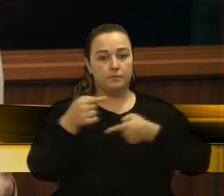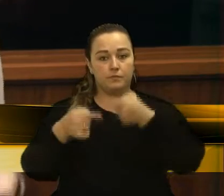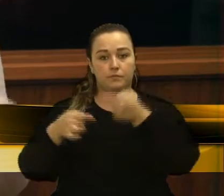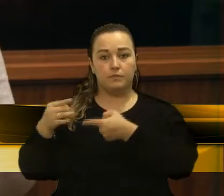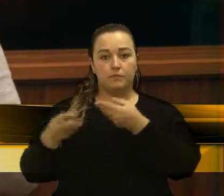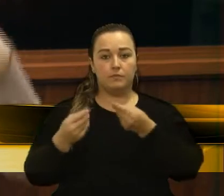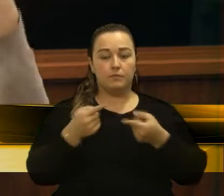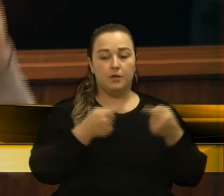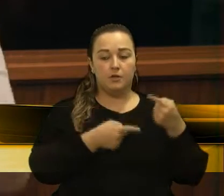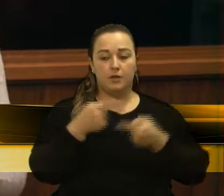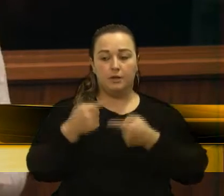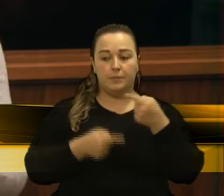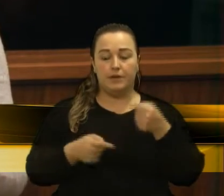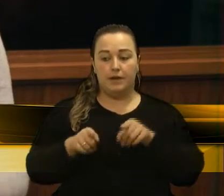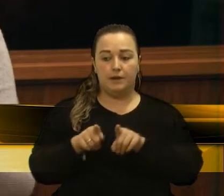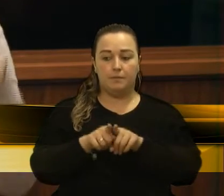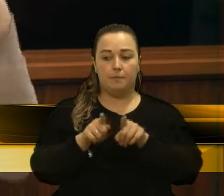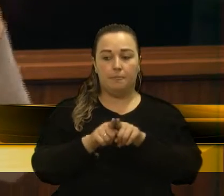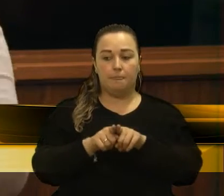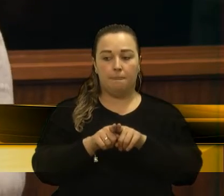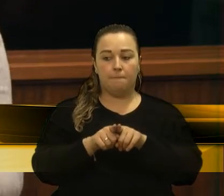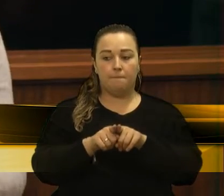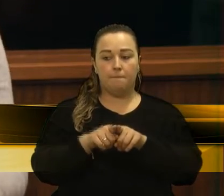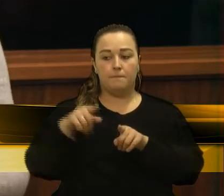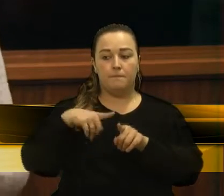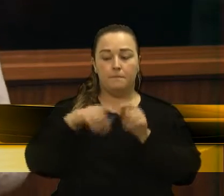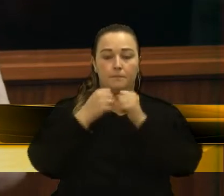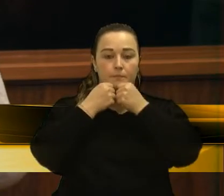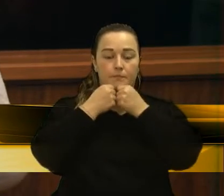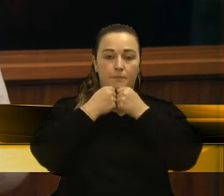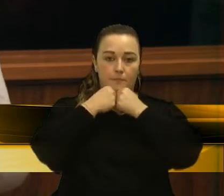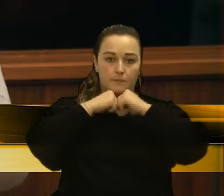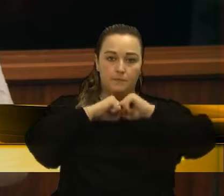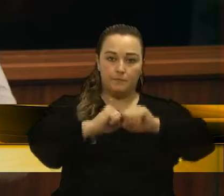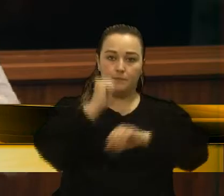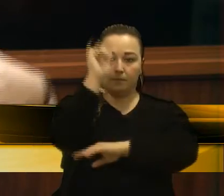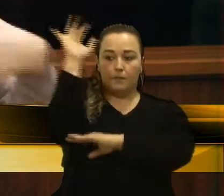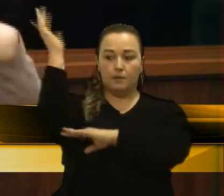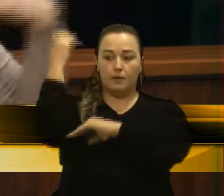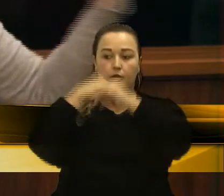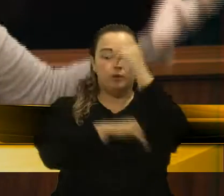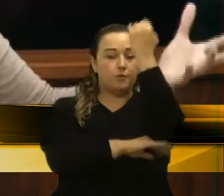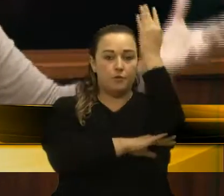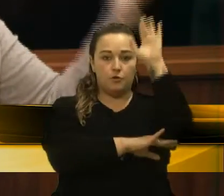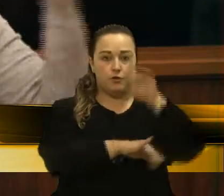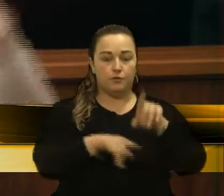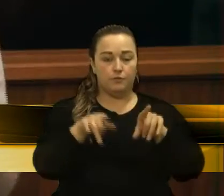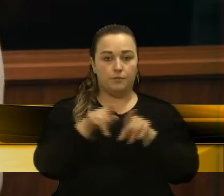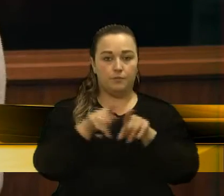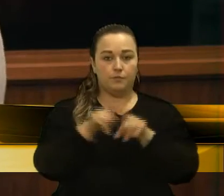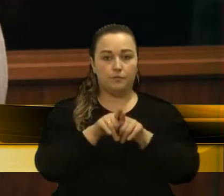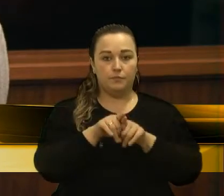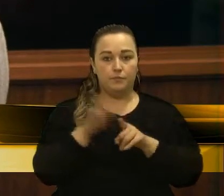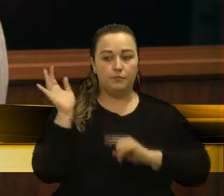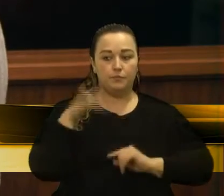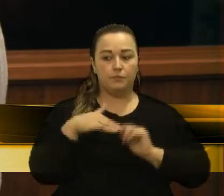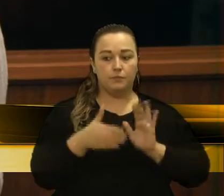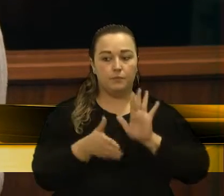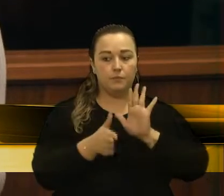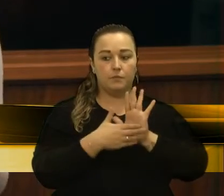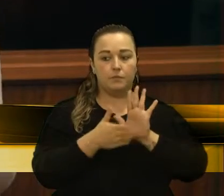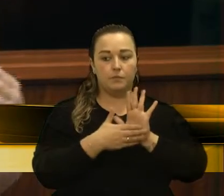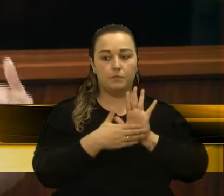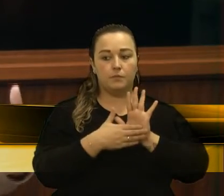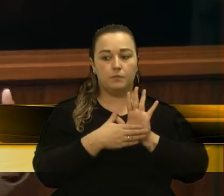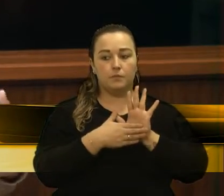com os técnicos da Prefeitura, da Secretaria de Meio Ambiente, e aí, eu não sei, veio a proposta mantendo a ZOC de drenagem.